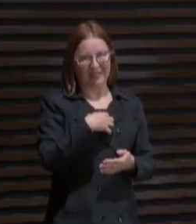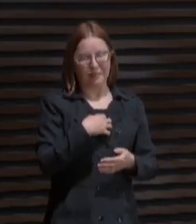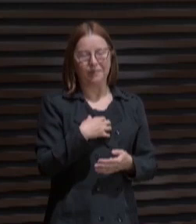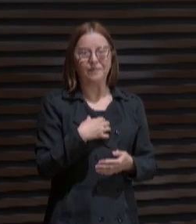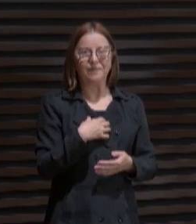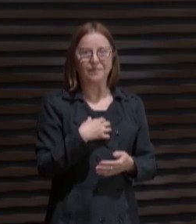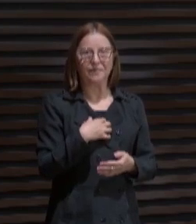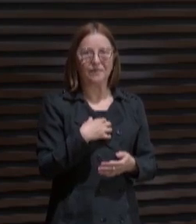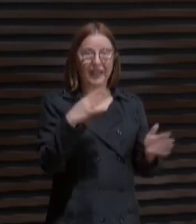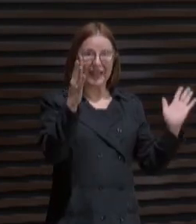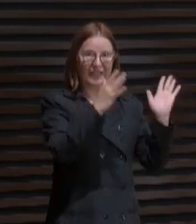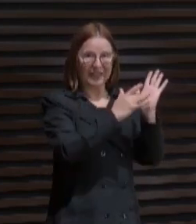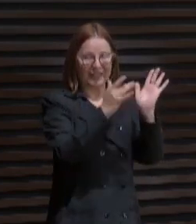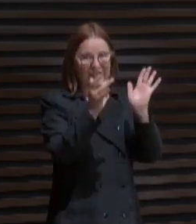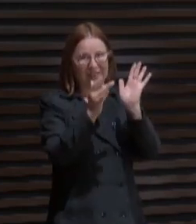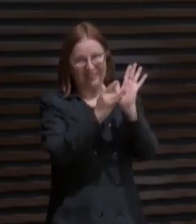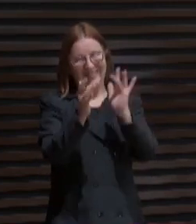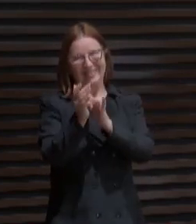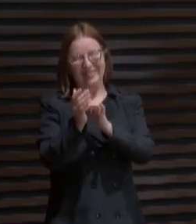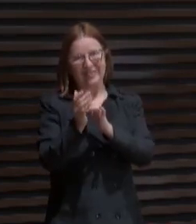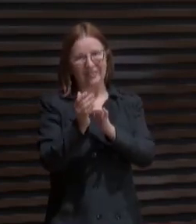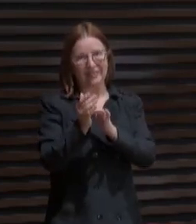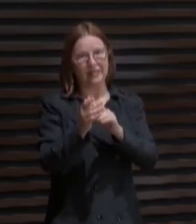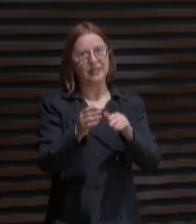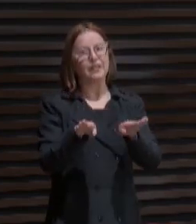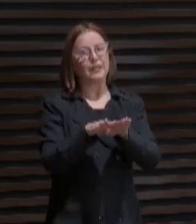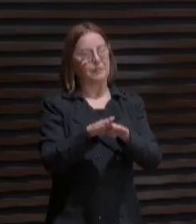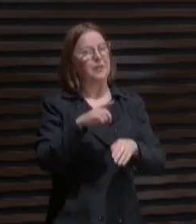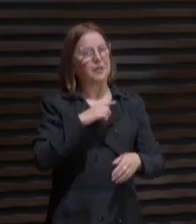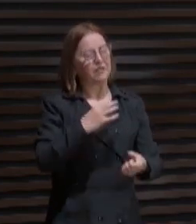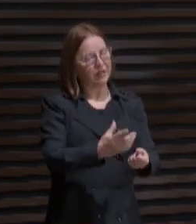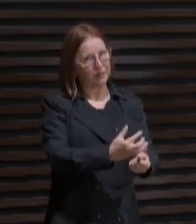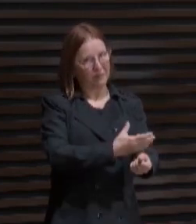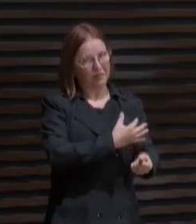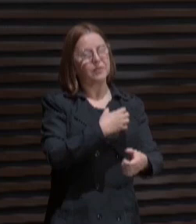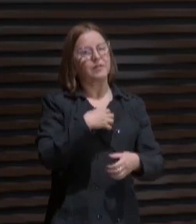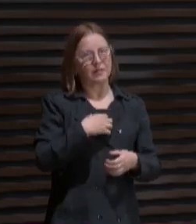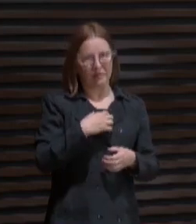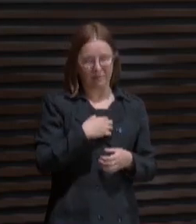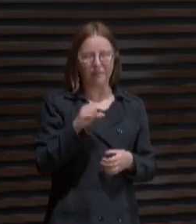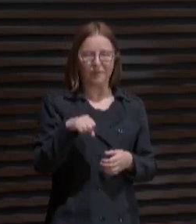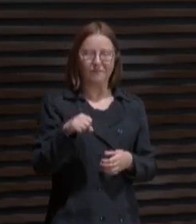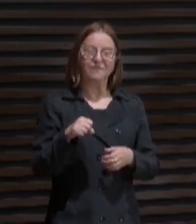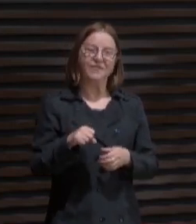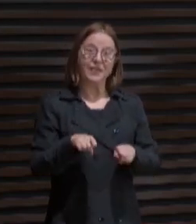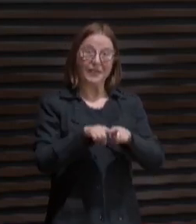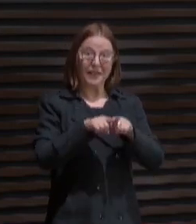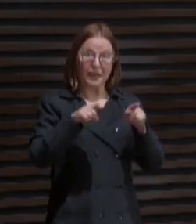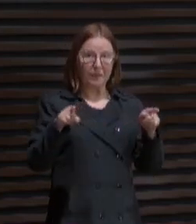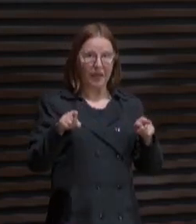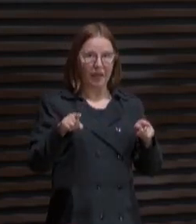Jesus de Nazaré esteve sujeito às emoções e aos sentimentos, mas sem